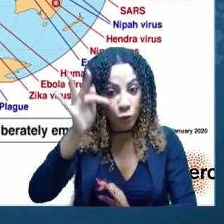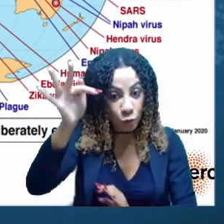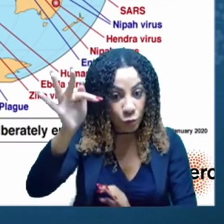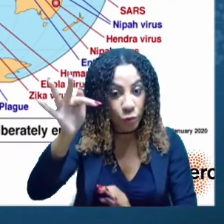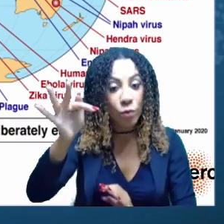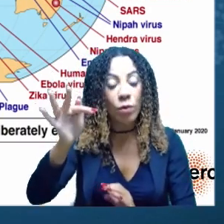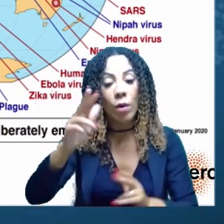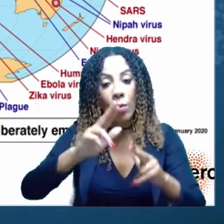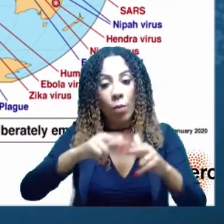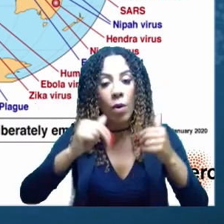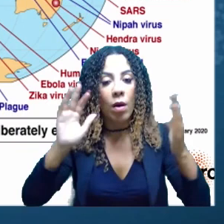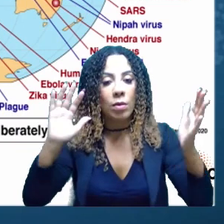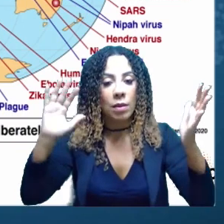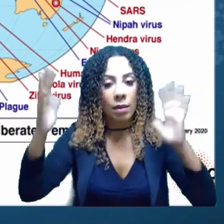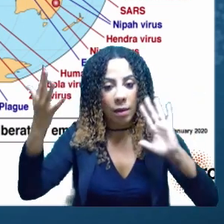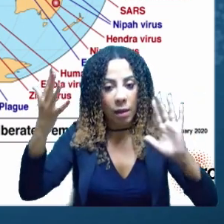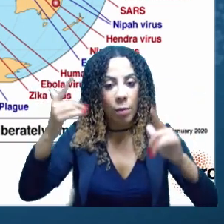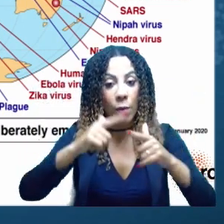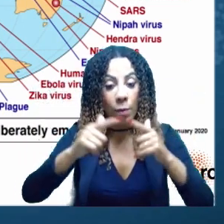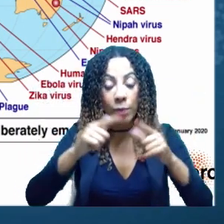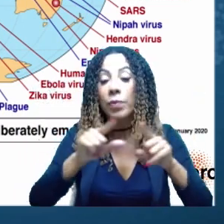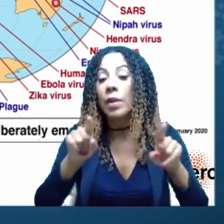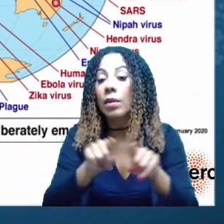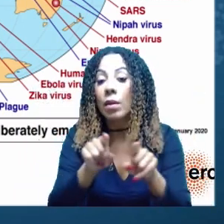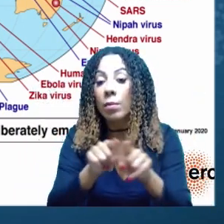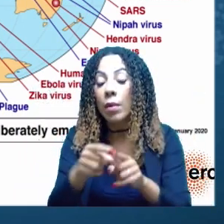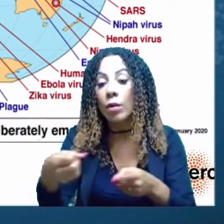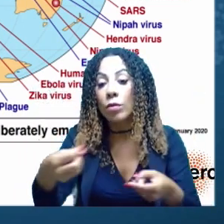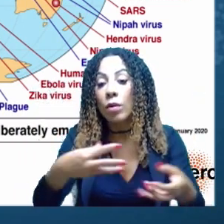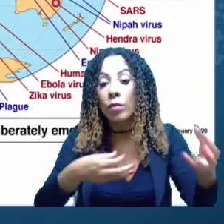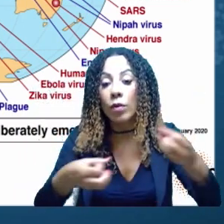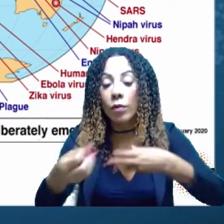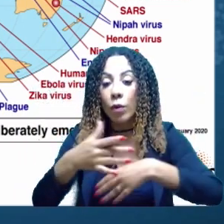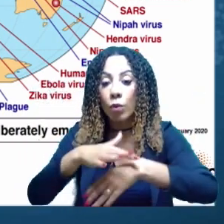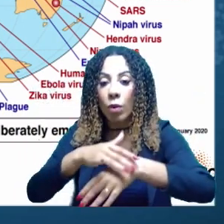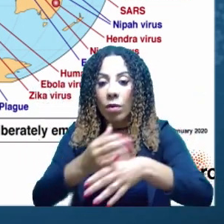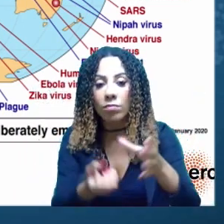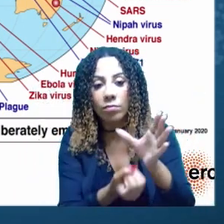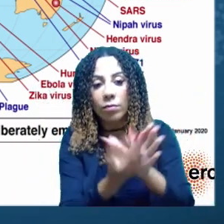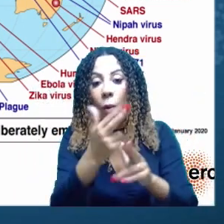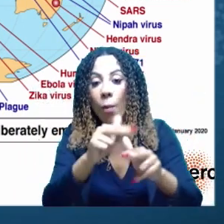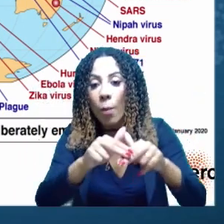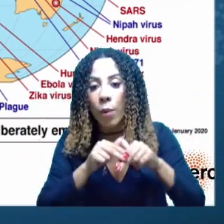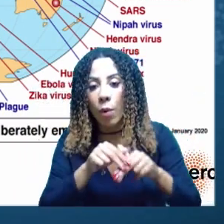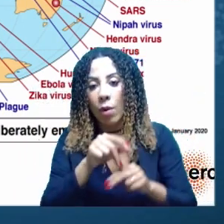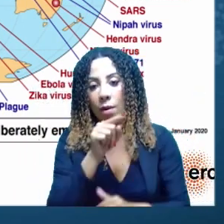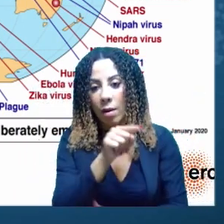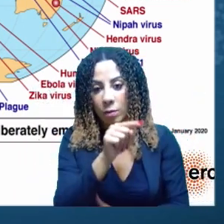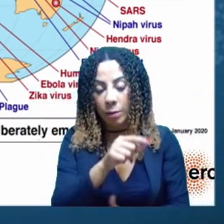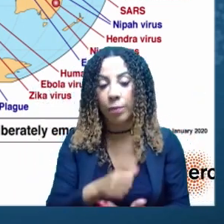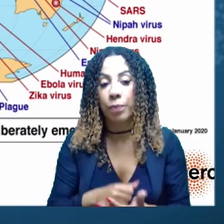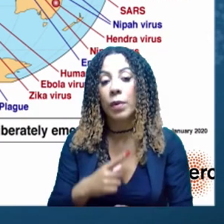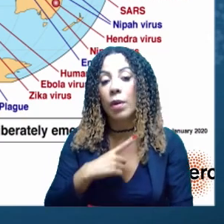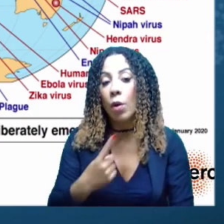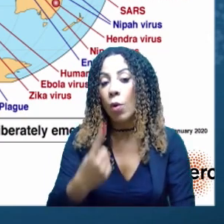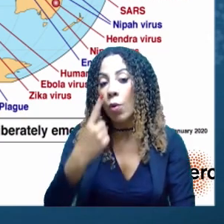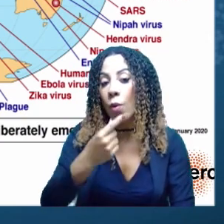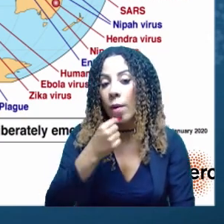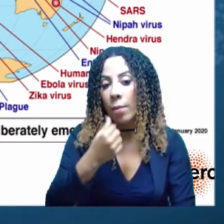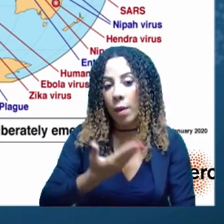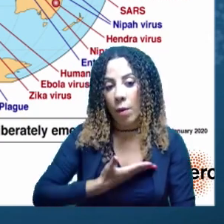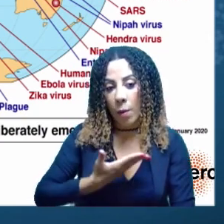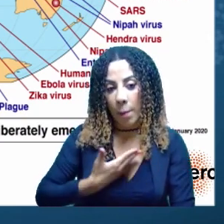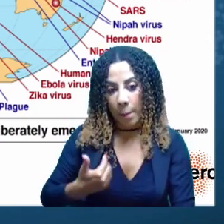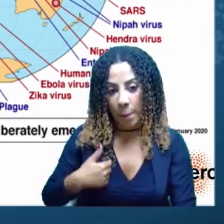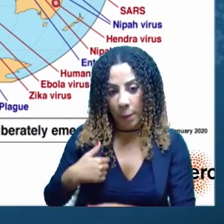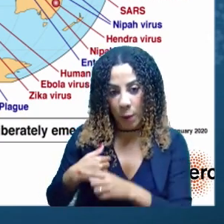que surgirão em função disso. Aqui nós temos Anthony Fauci, um colega meu, ele está falando da complexidade do futuro e a preparação que temos